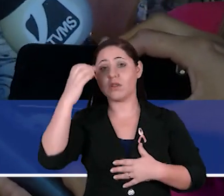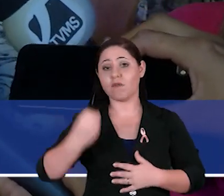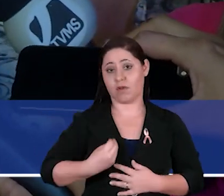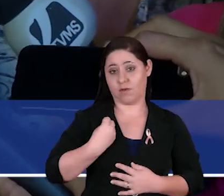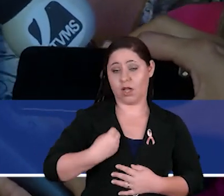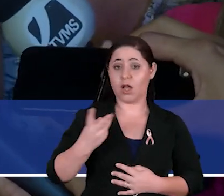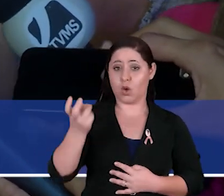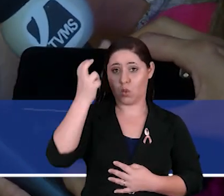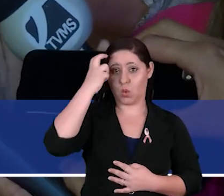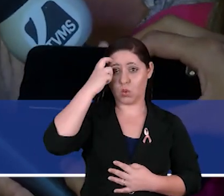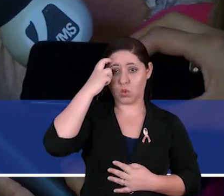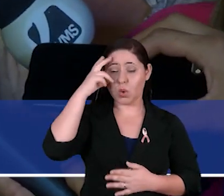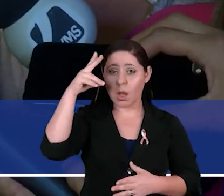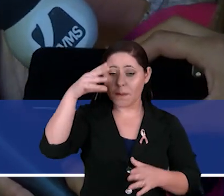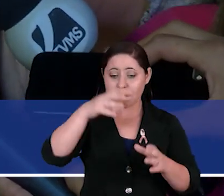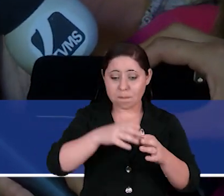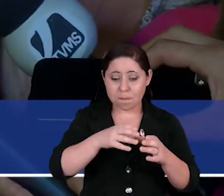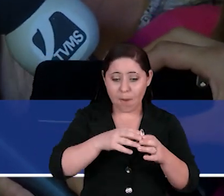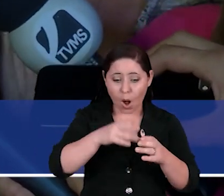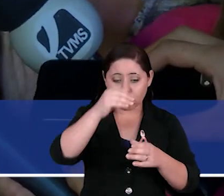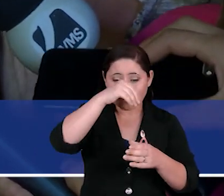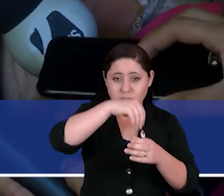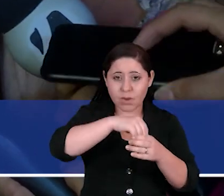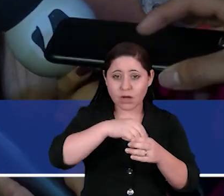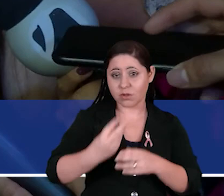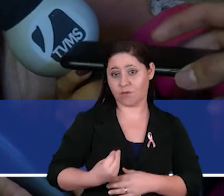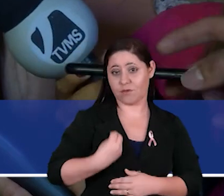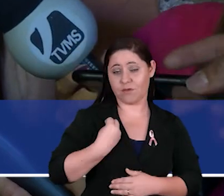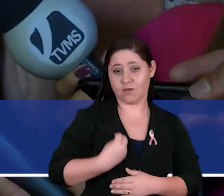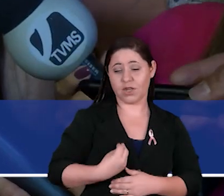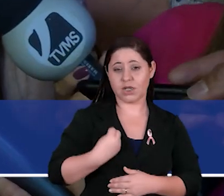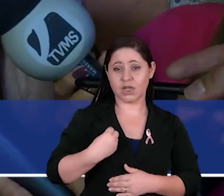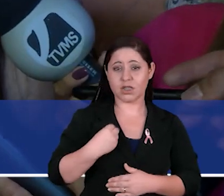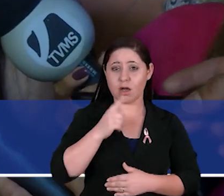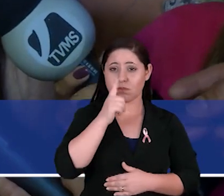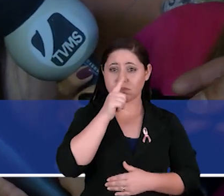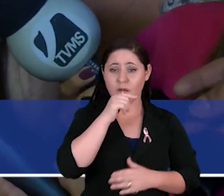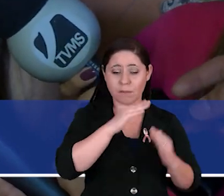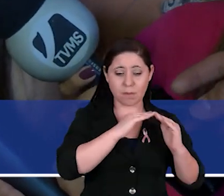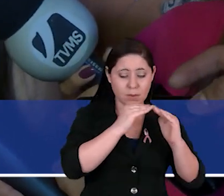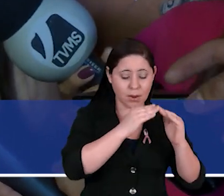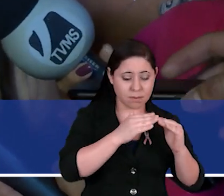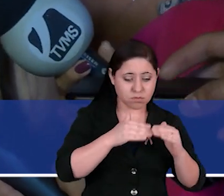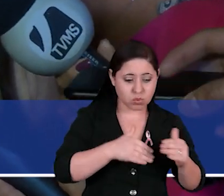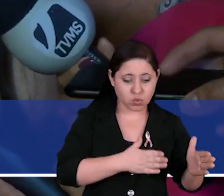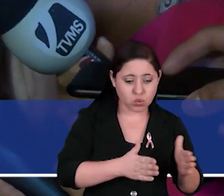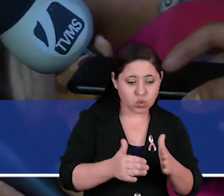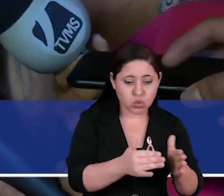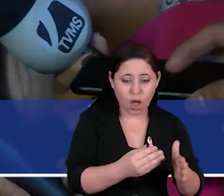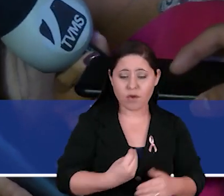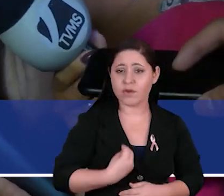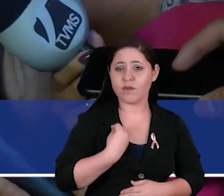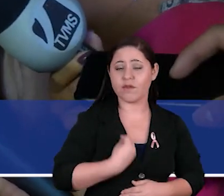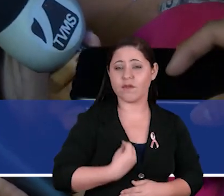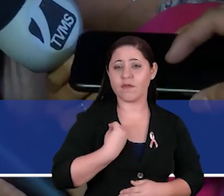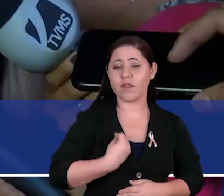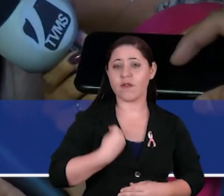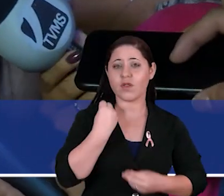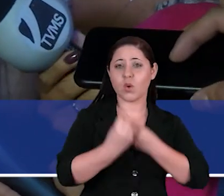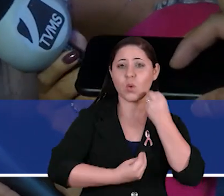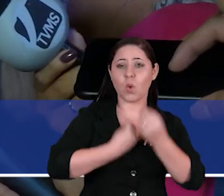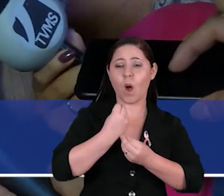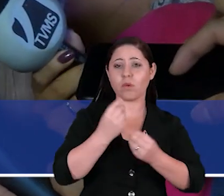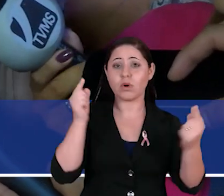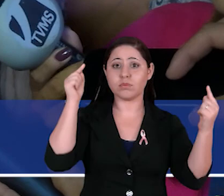Eu acho que vivenciar essa cultura local, essa coisa da vida do ribeirinho, de como todo mundo ali convive em